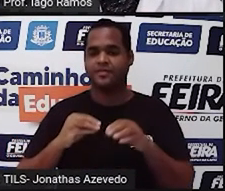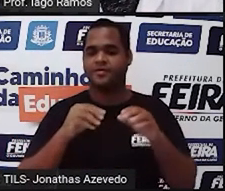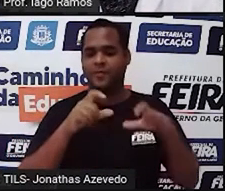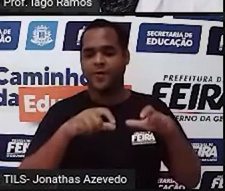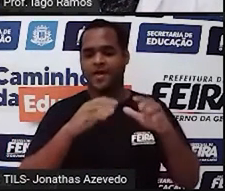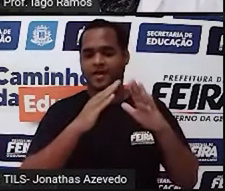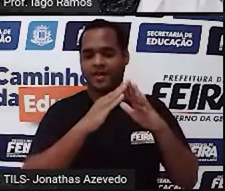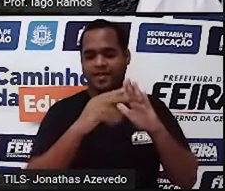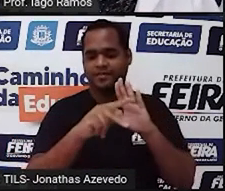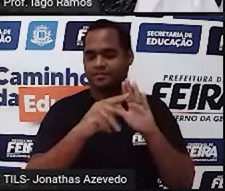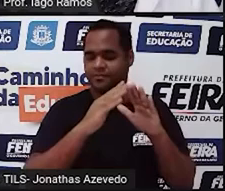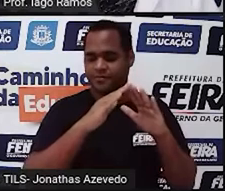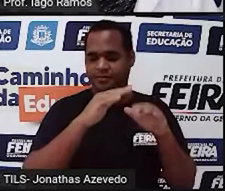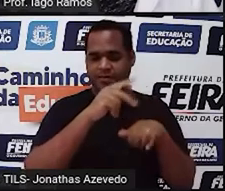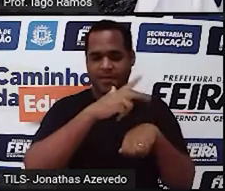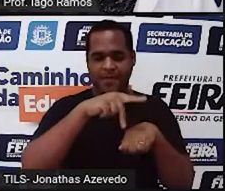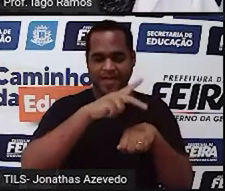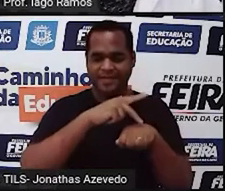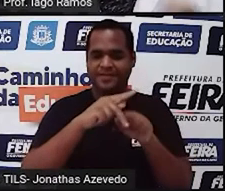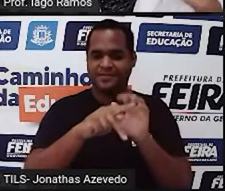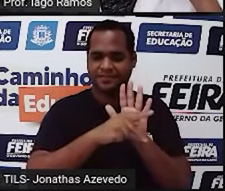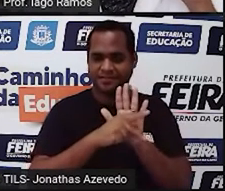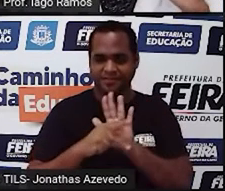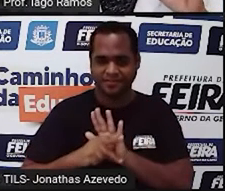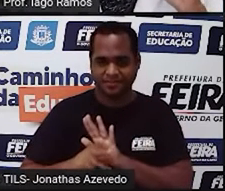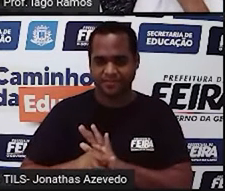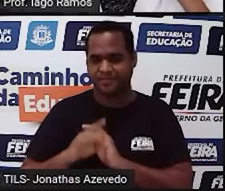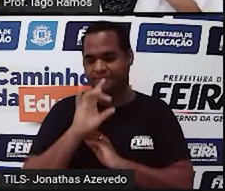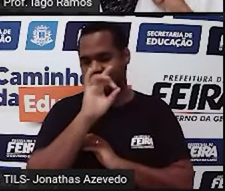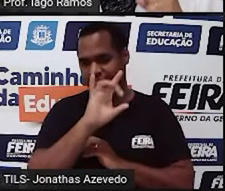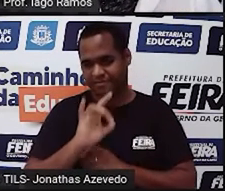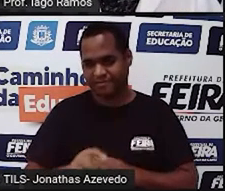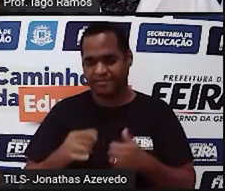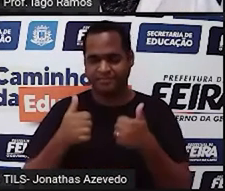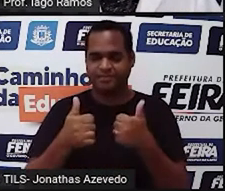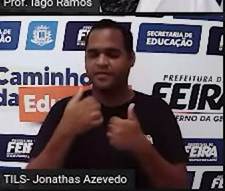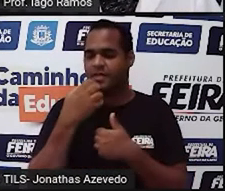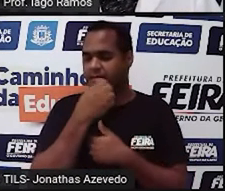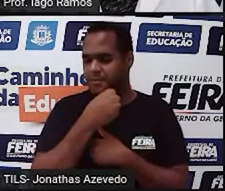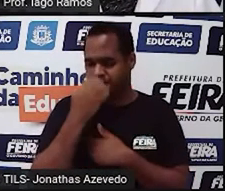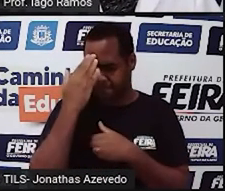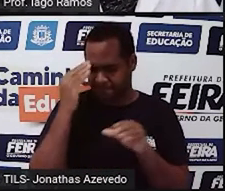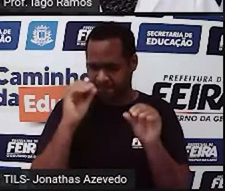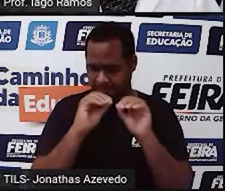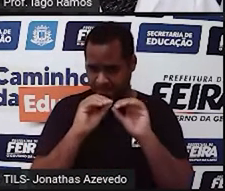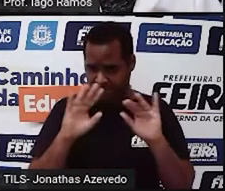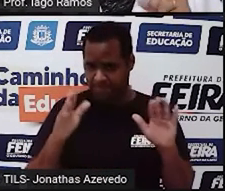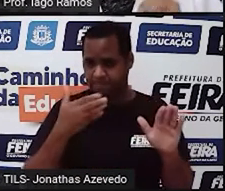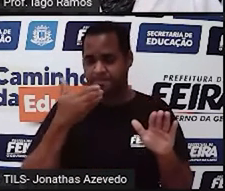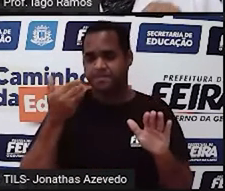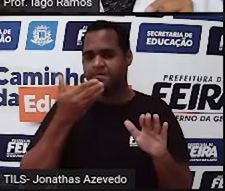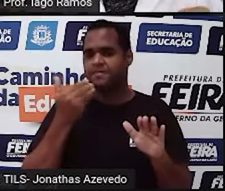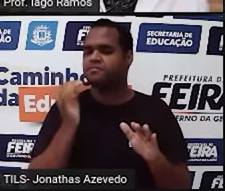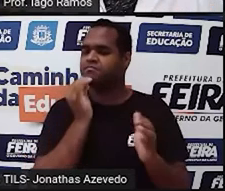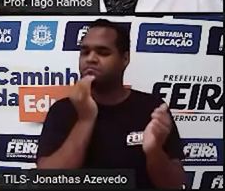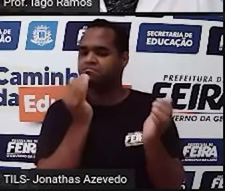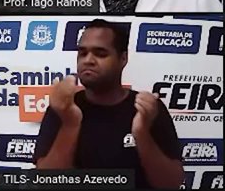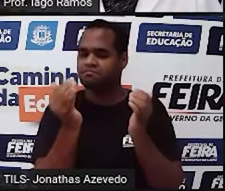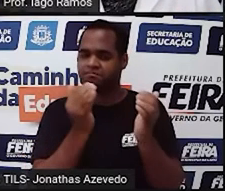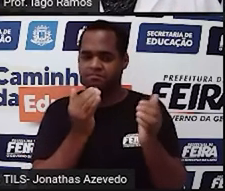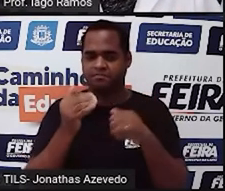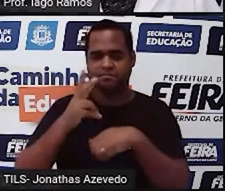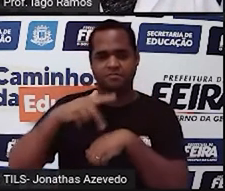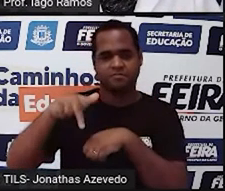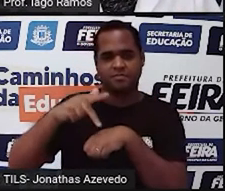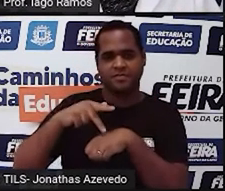fazem parte de cada um desses países tão rapidinho só para gente entender melhor por exemplo pegando o primeiro